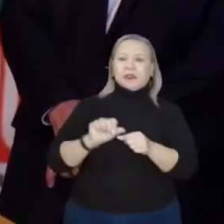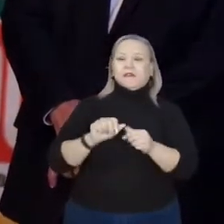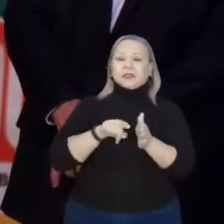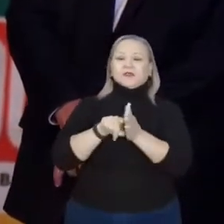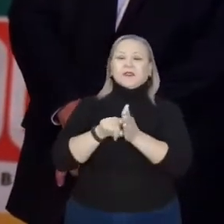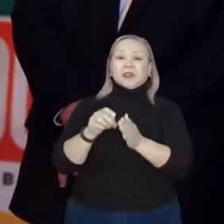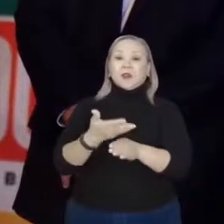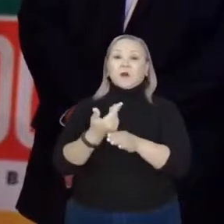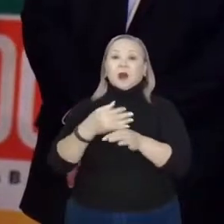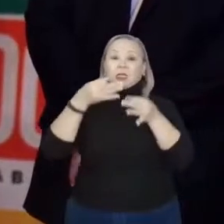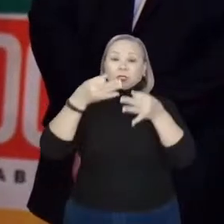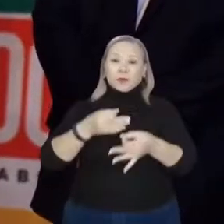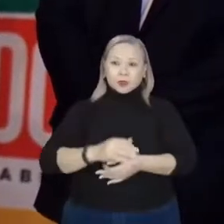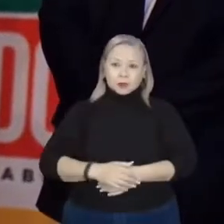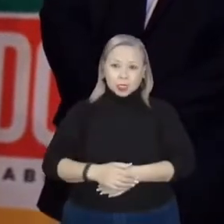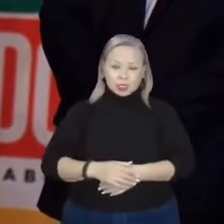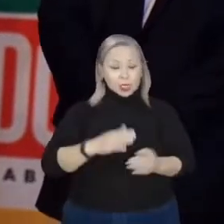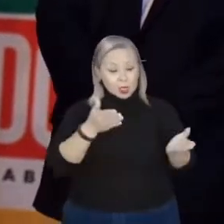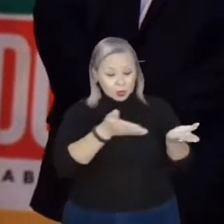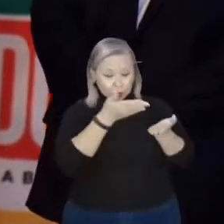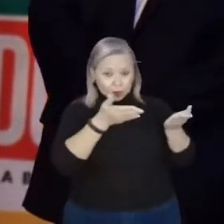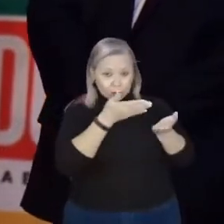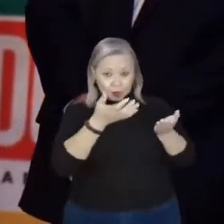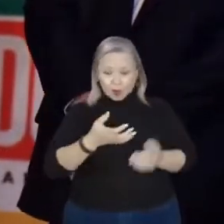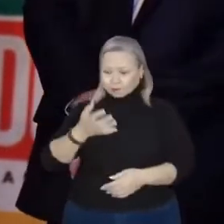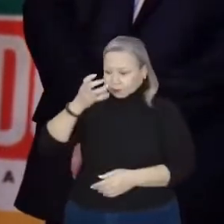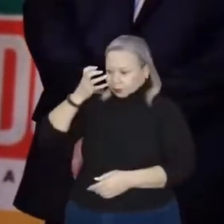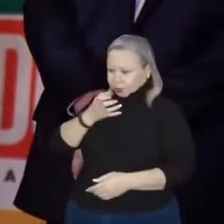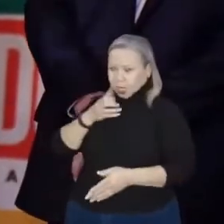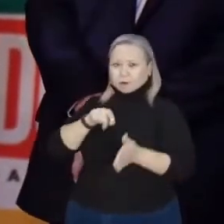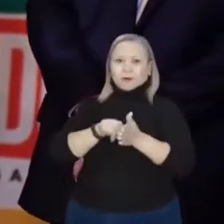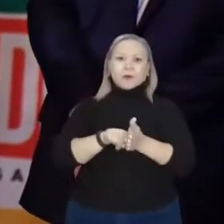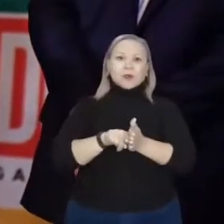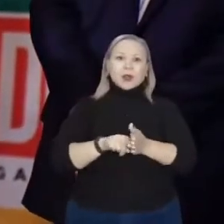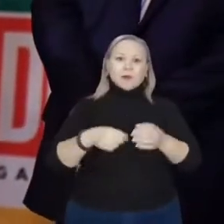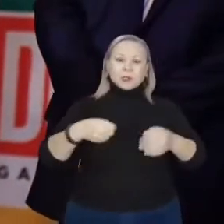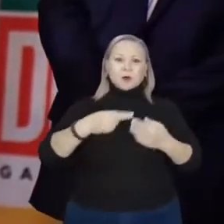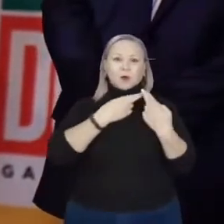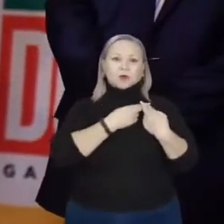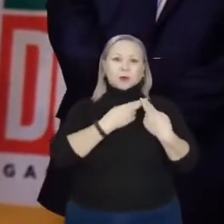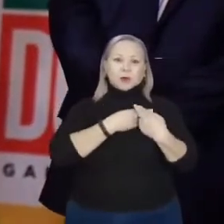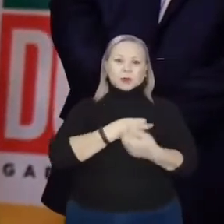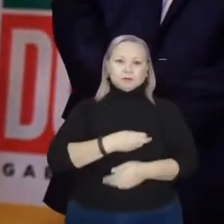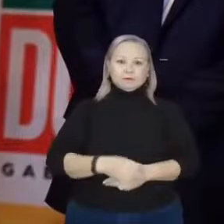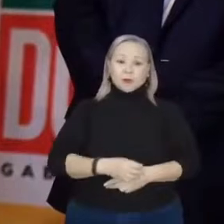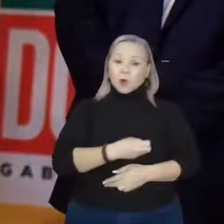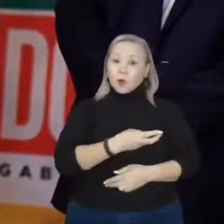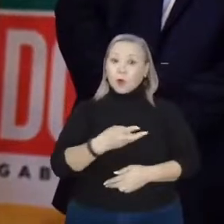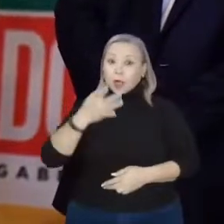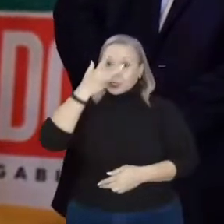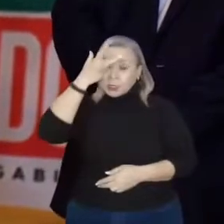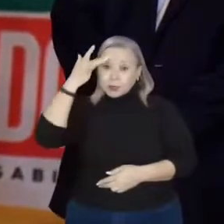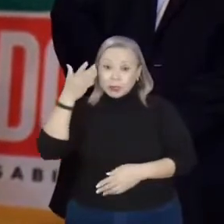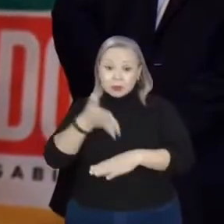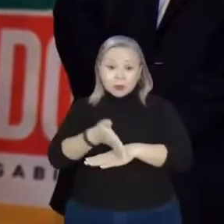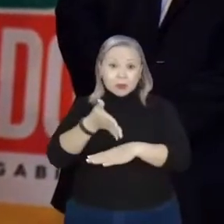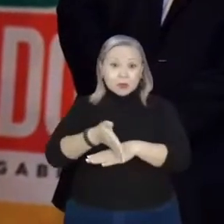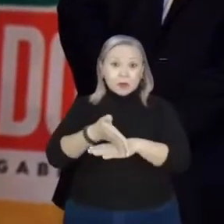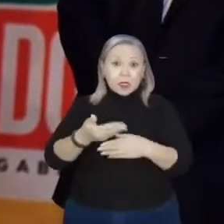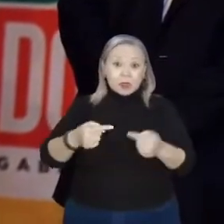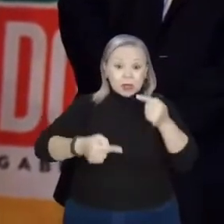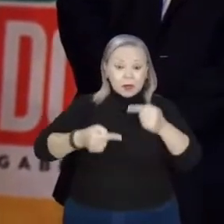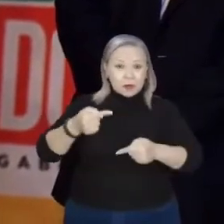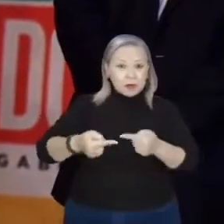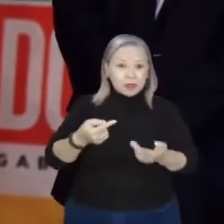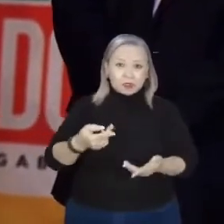pessoas tratem com seriedade as investigações. Nós sabemos quanta gente se meteu na política de forma